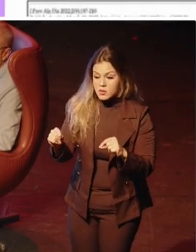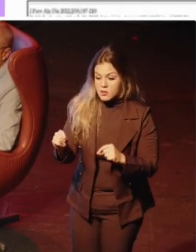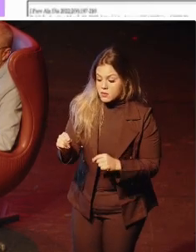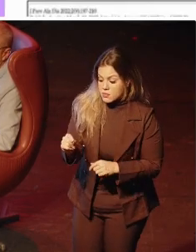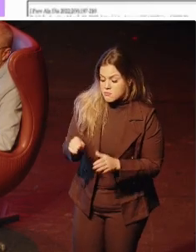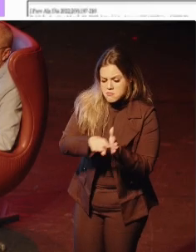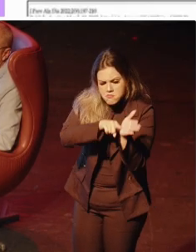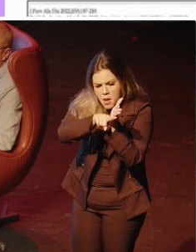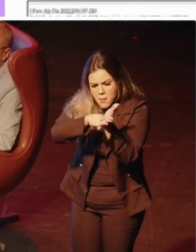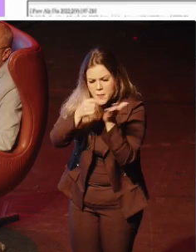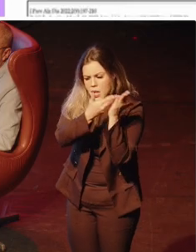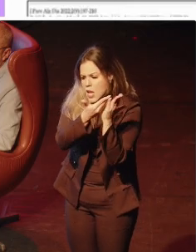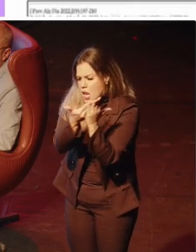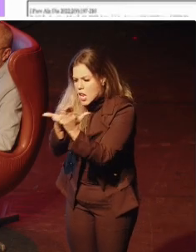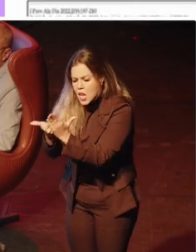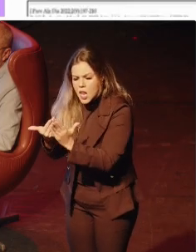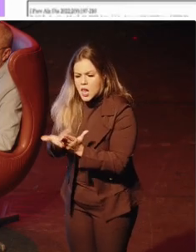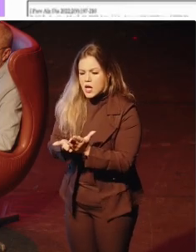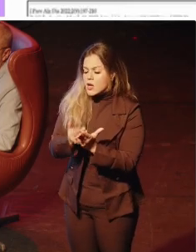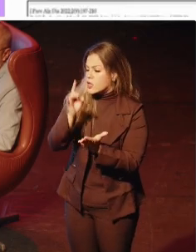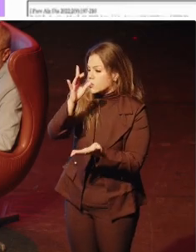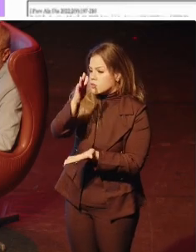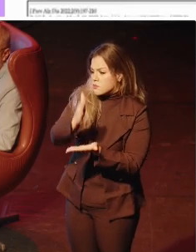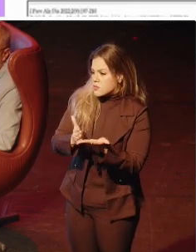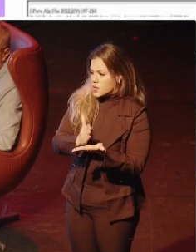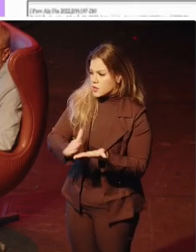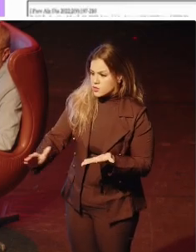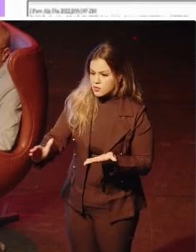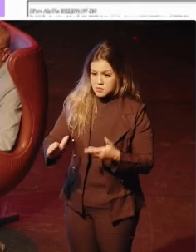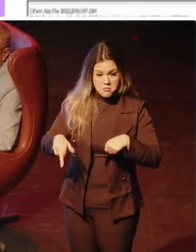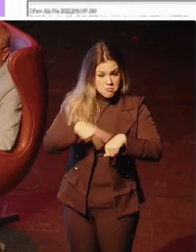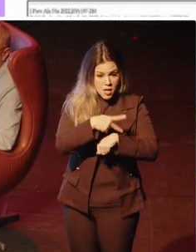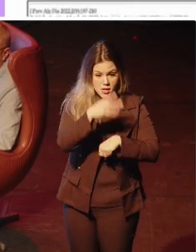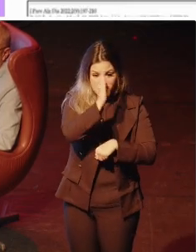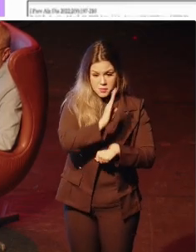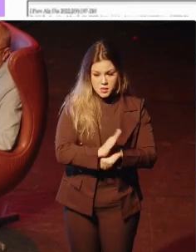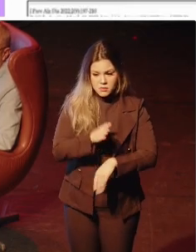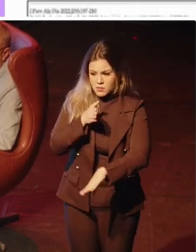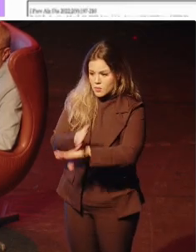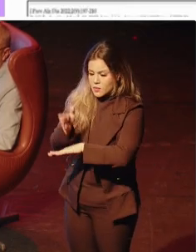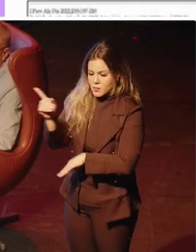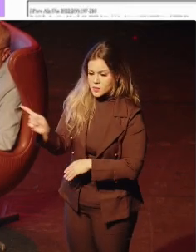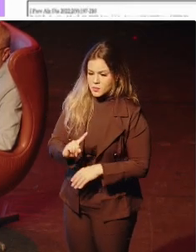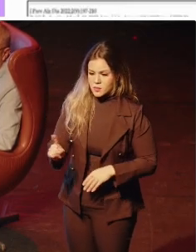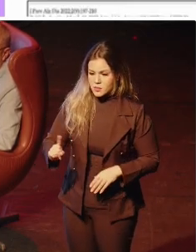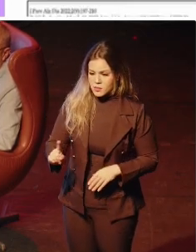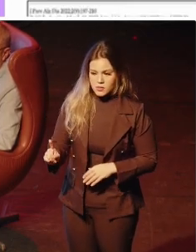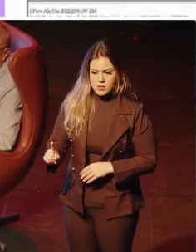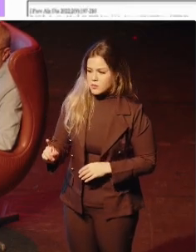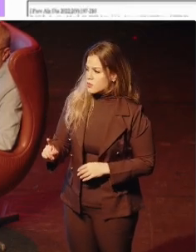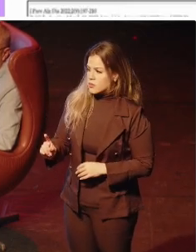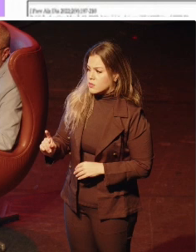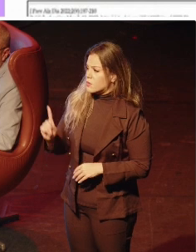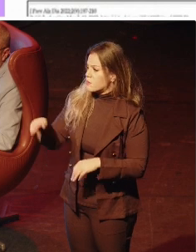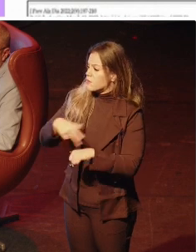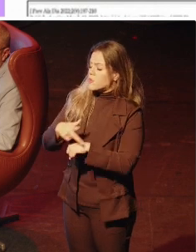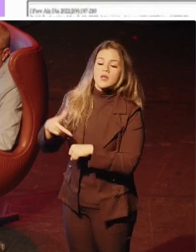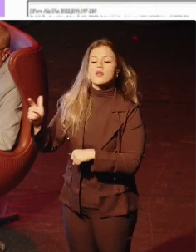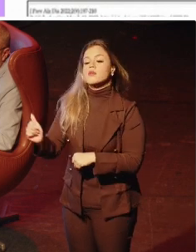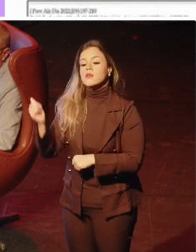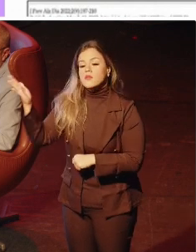desses estudos, o Brasil não participou de nenhum desses dois, foram feitos em pessoas